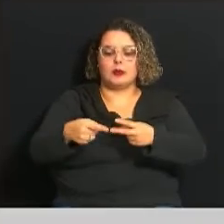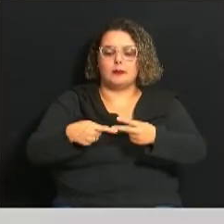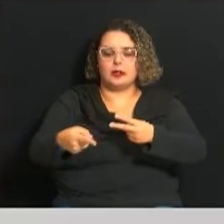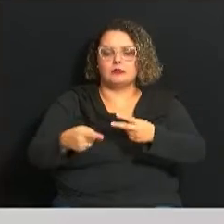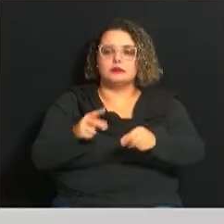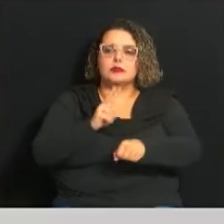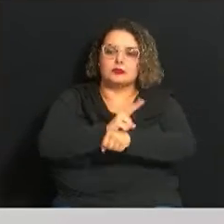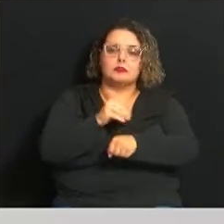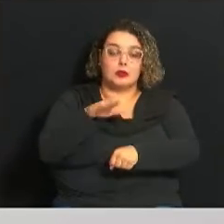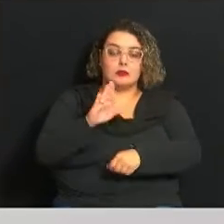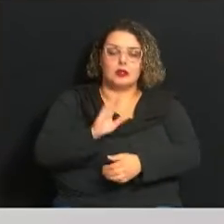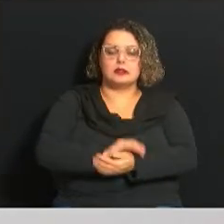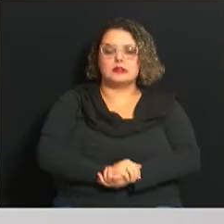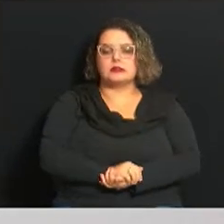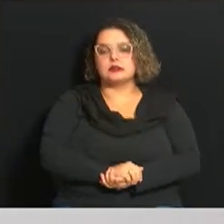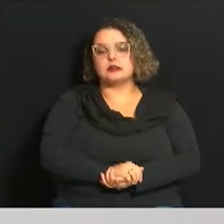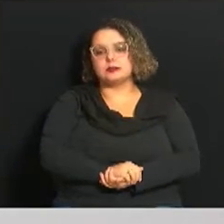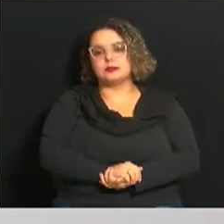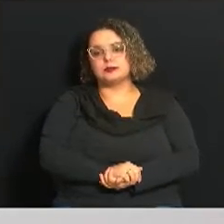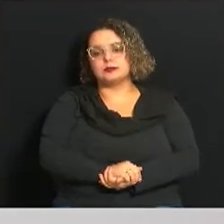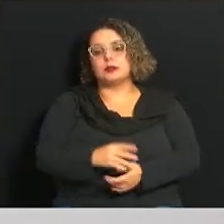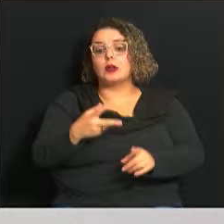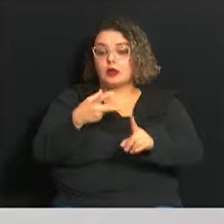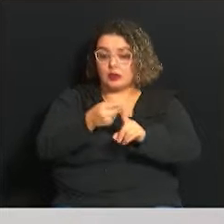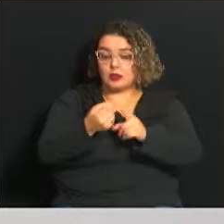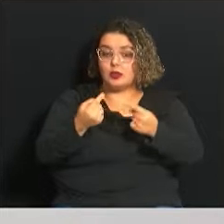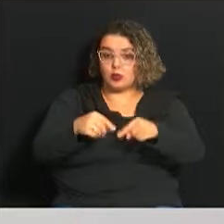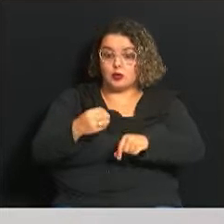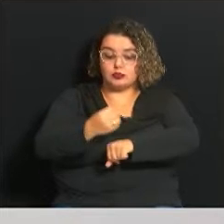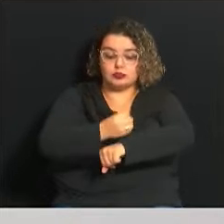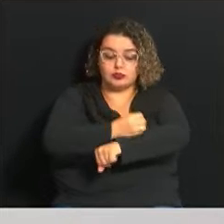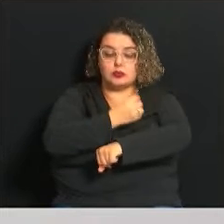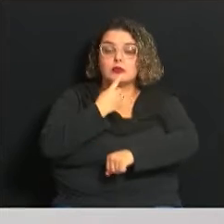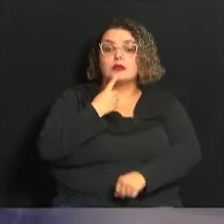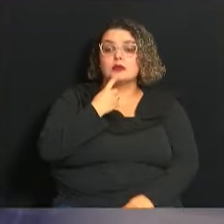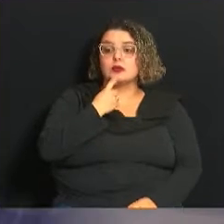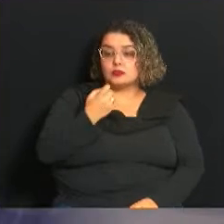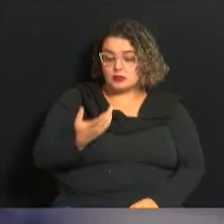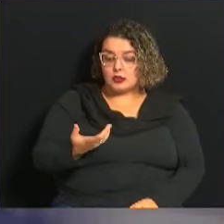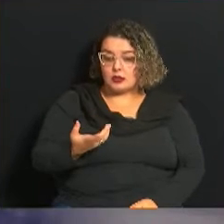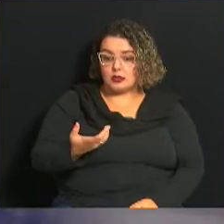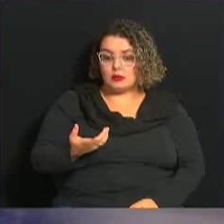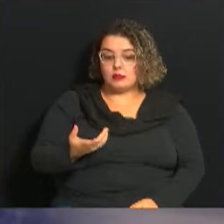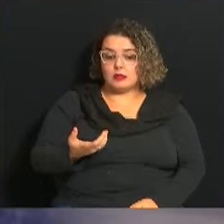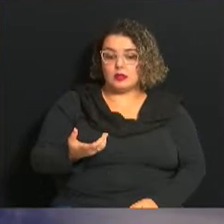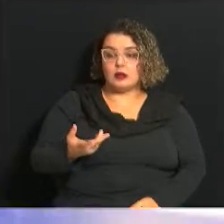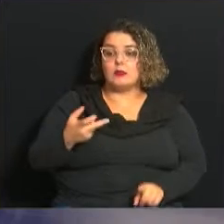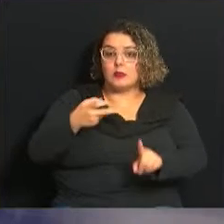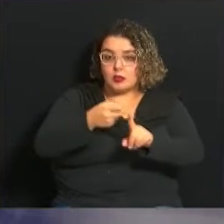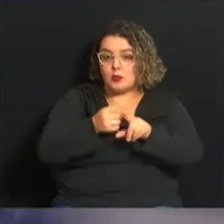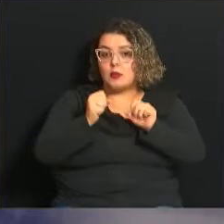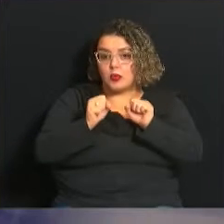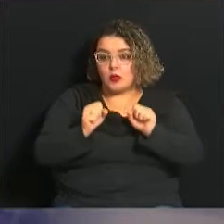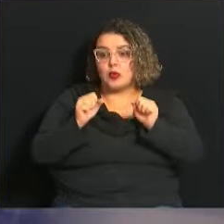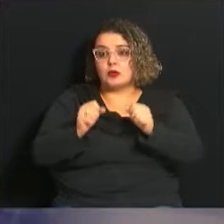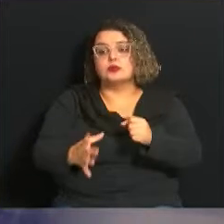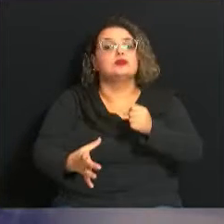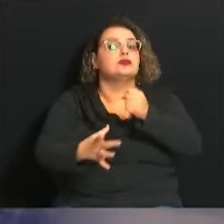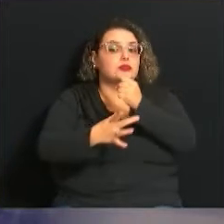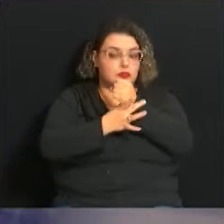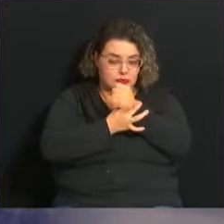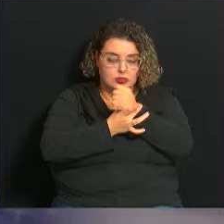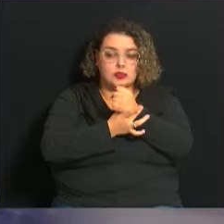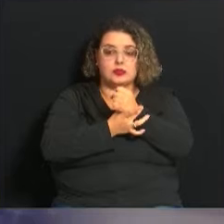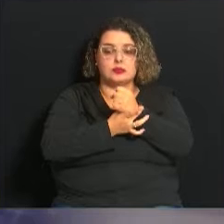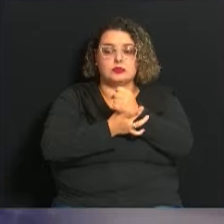agora especificamente sobre a vacinação contra o sarampo, né? Cuja dose também pode ser aplicada com segurança, ao